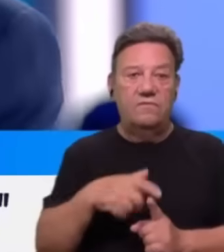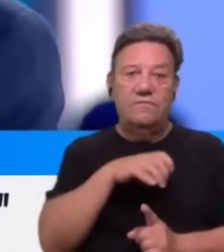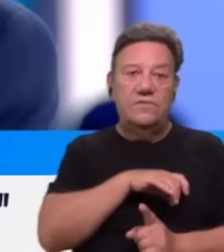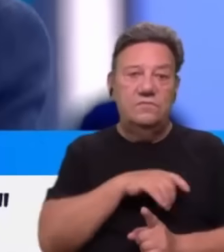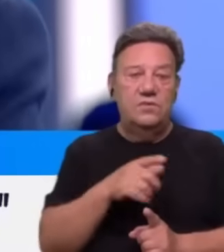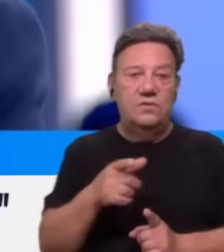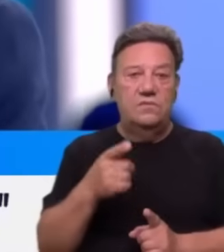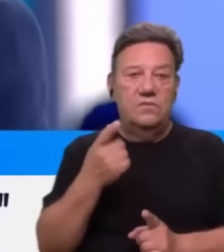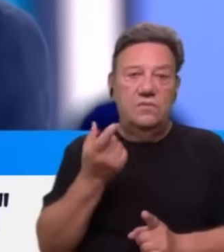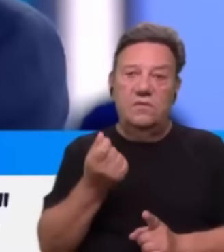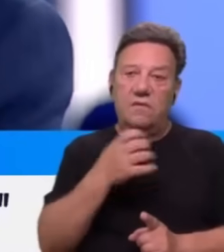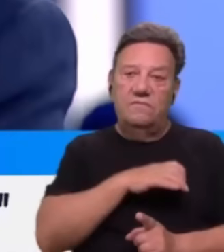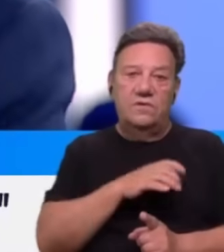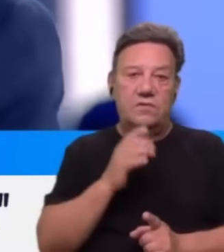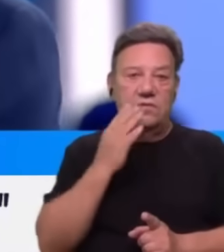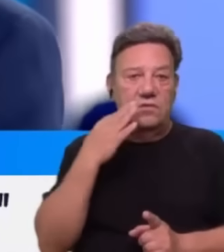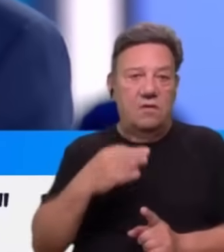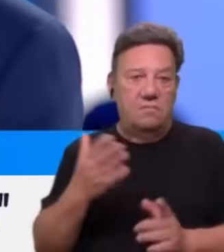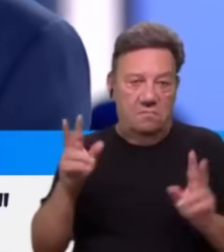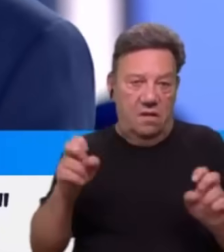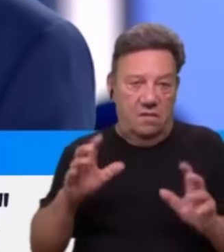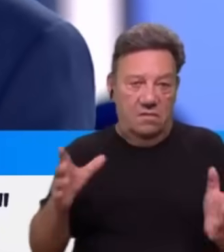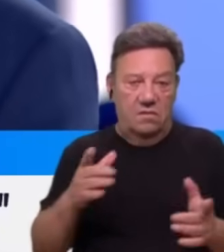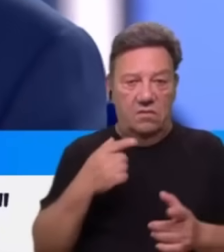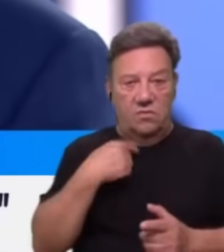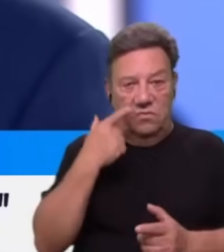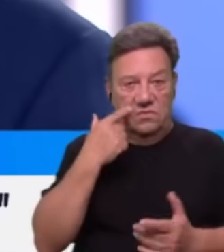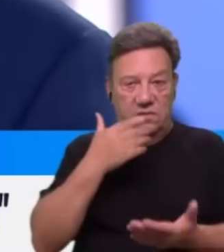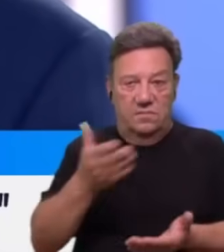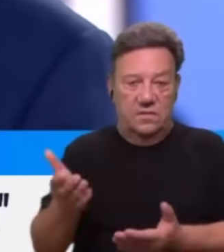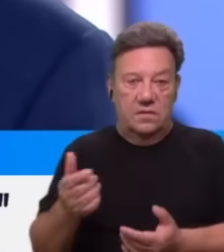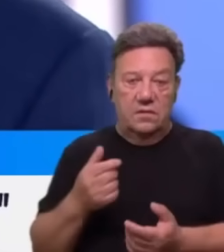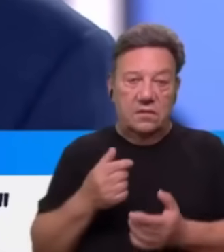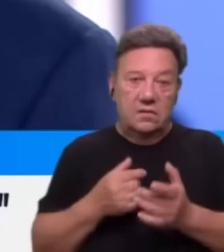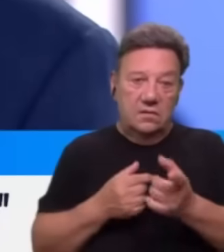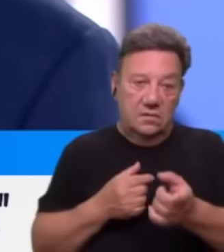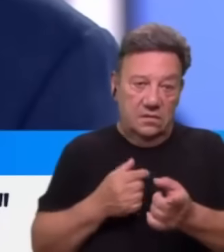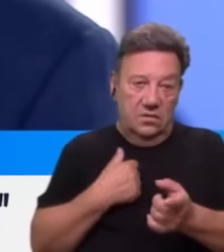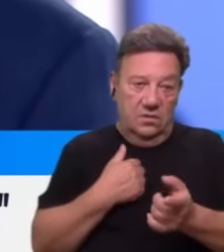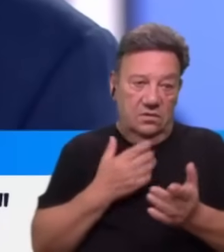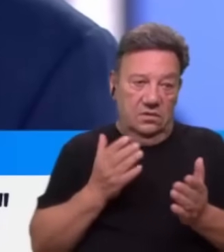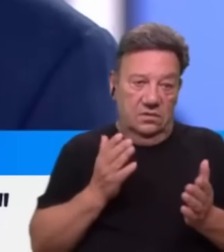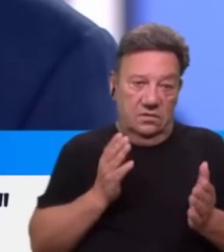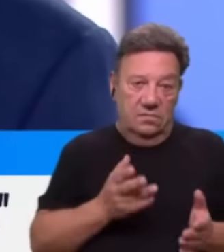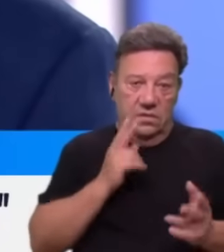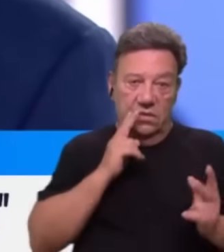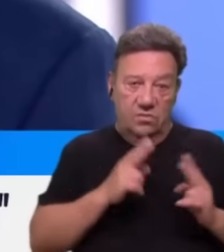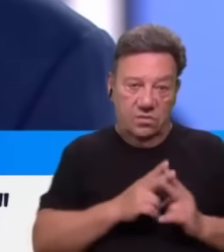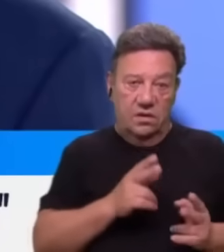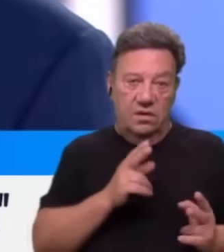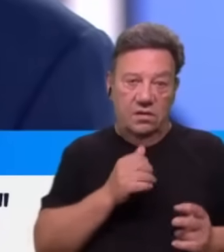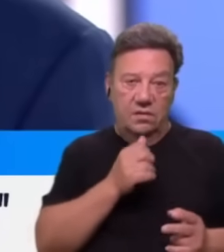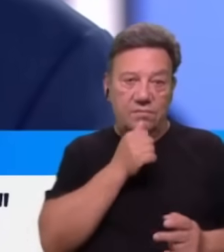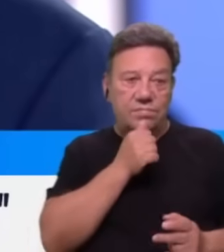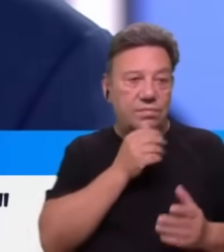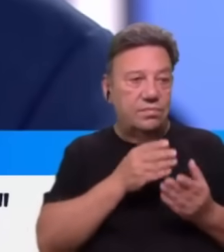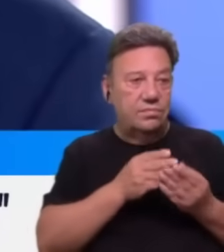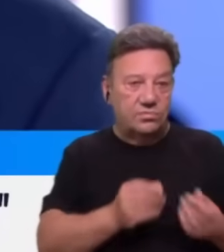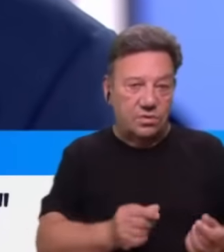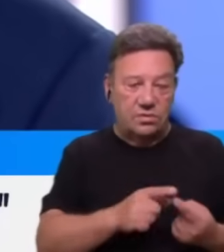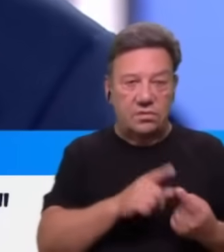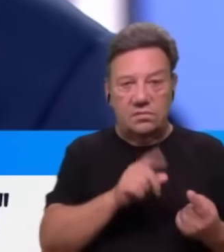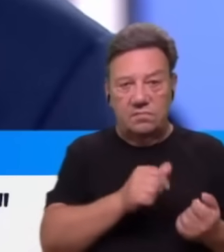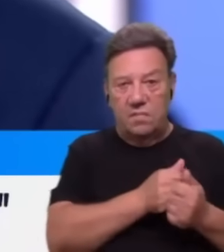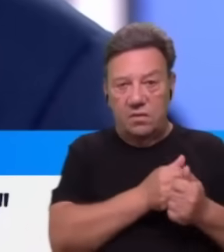um vencimento daquele normal conhecemos e portanto nós temos encontrar soluções a também